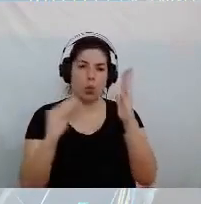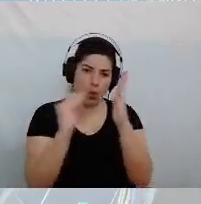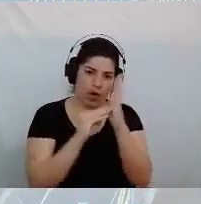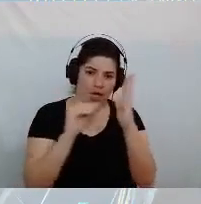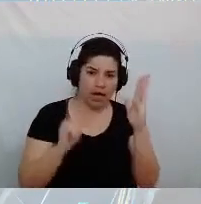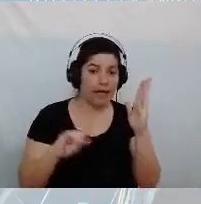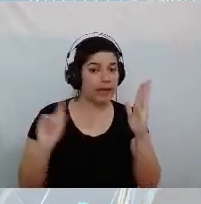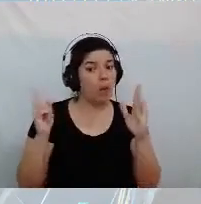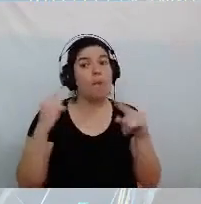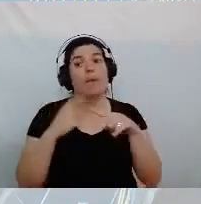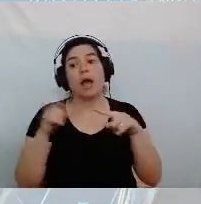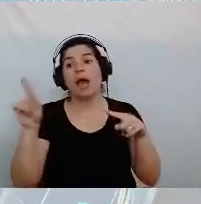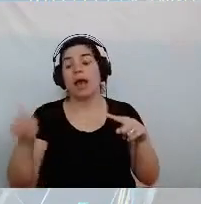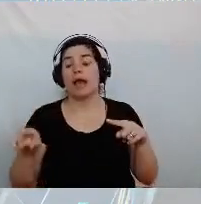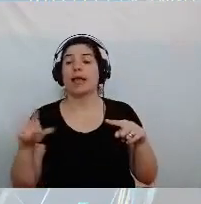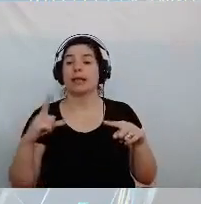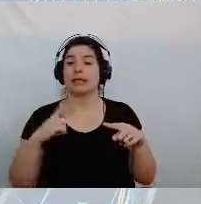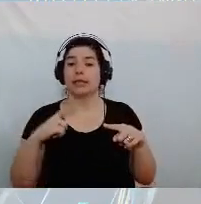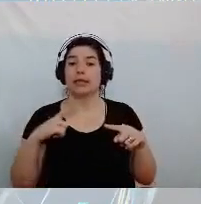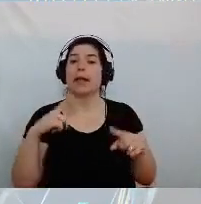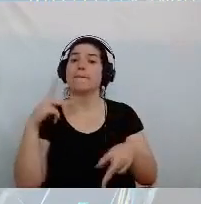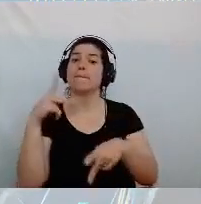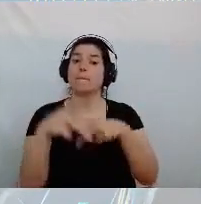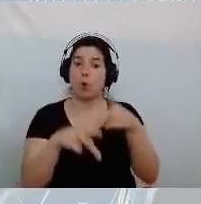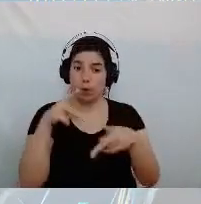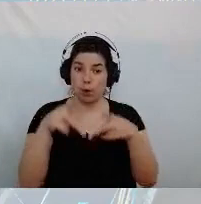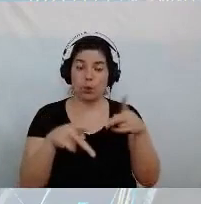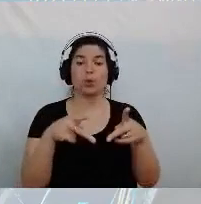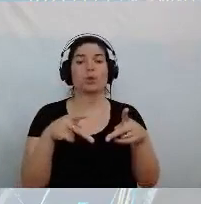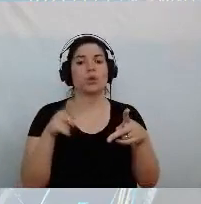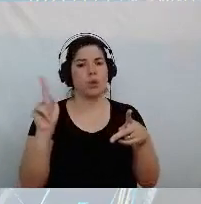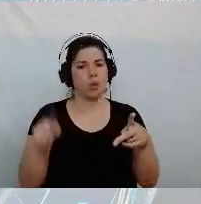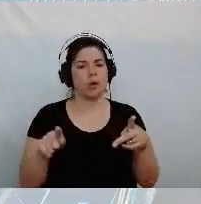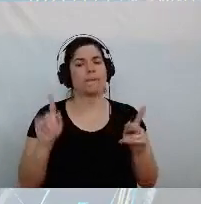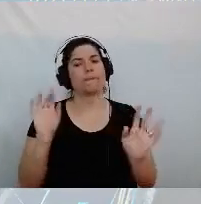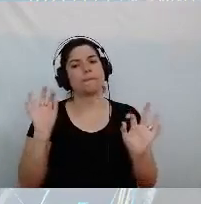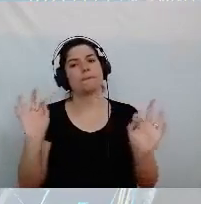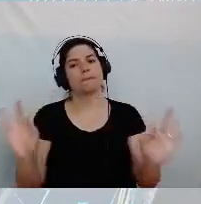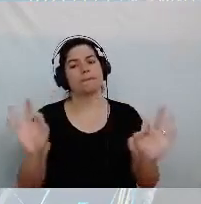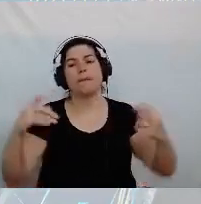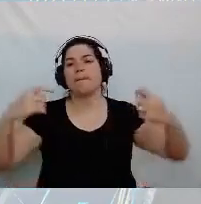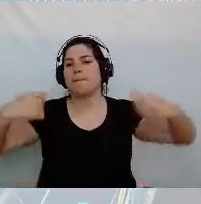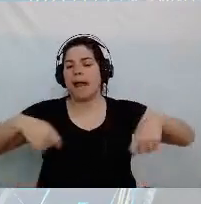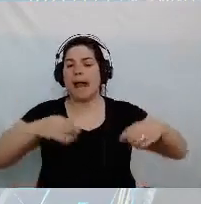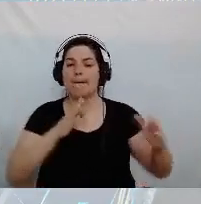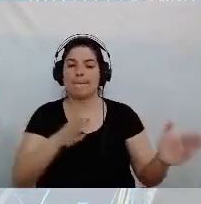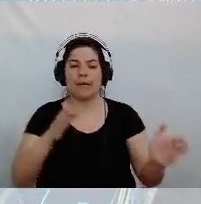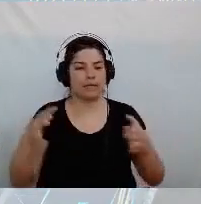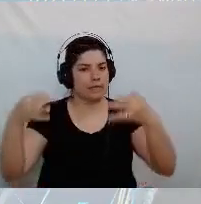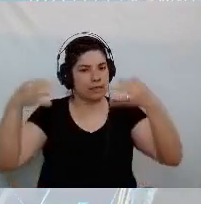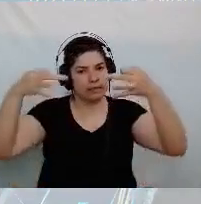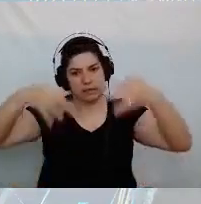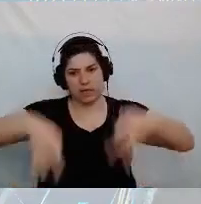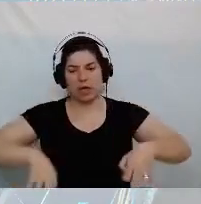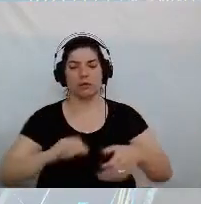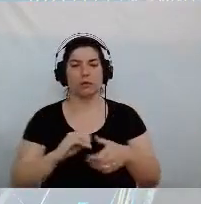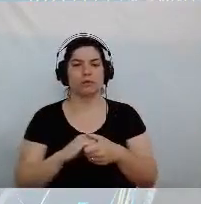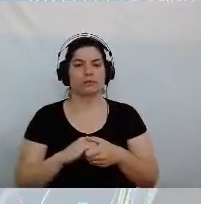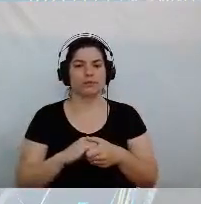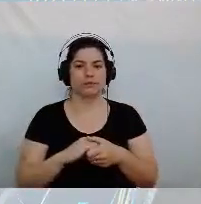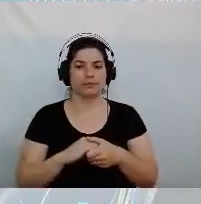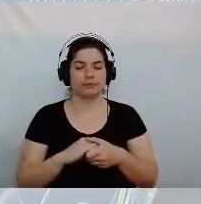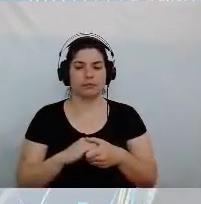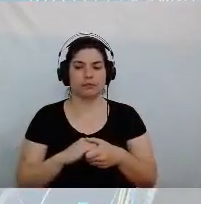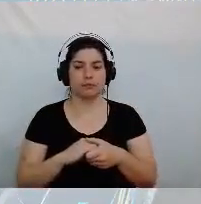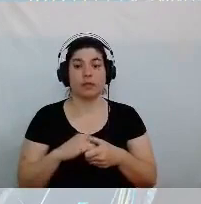tua disposição esses elementos públicos efetivamente precisam ser bem planejados todo comportamento que o teu